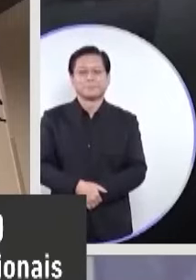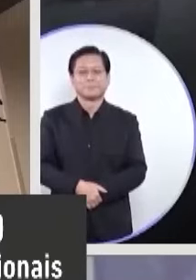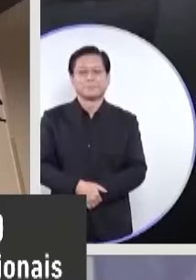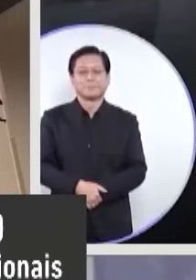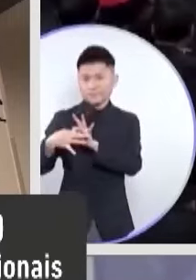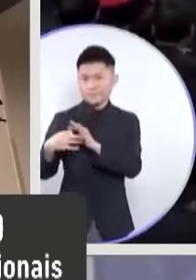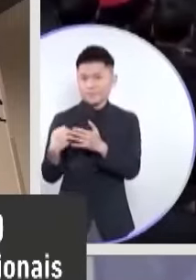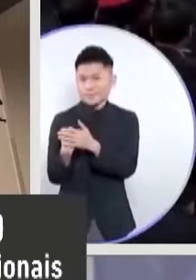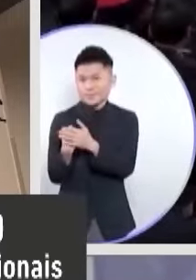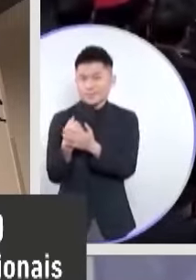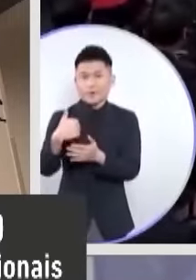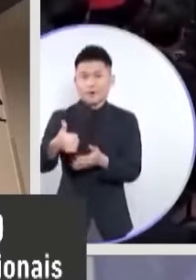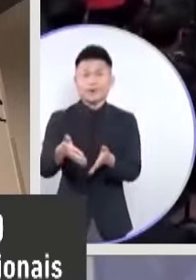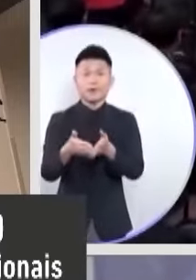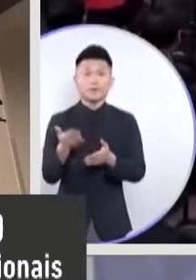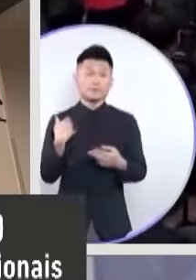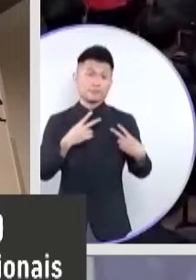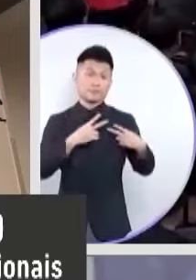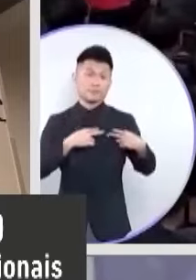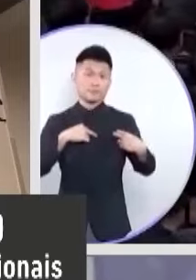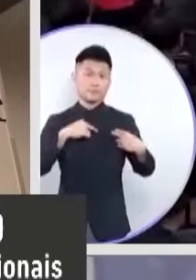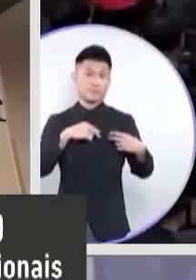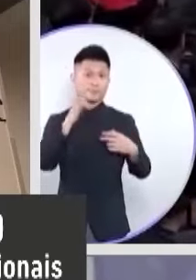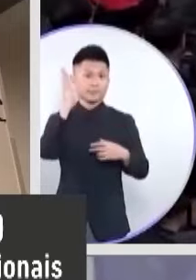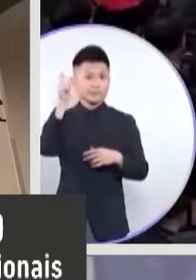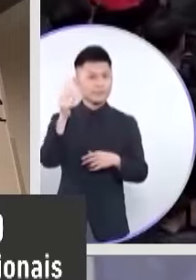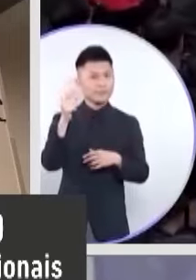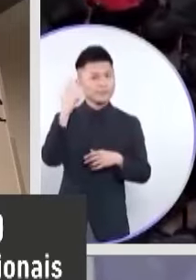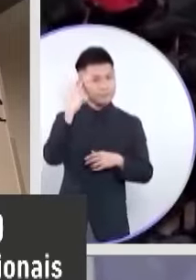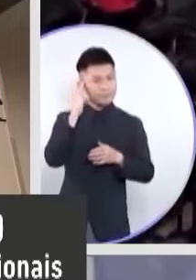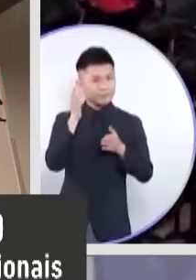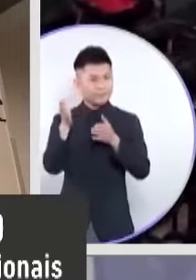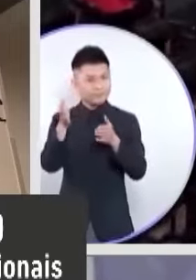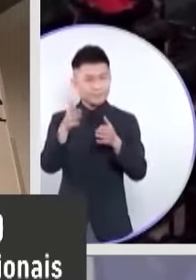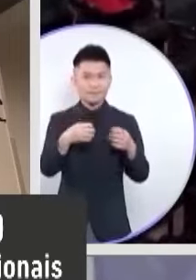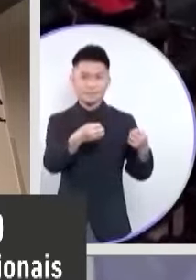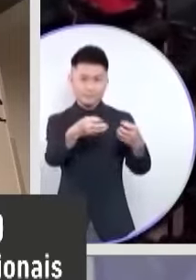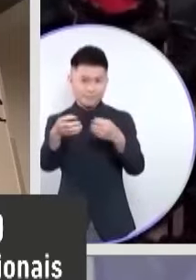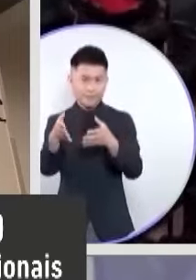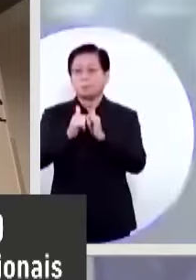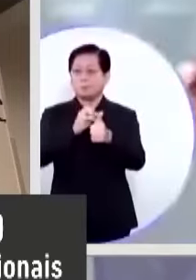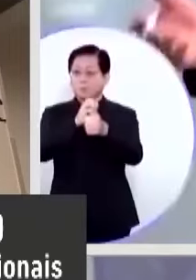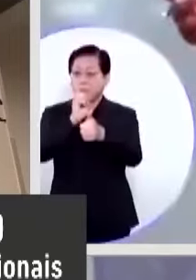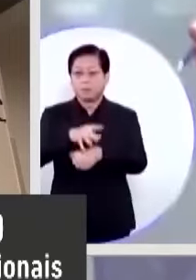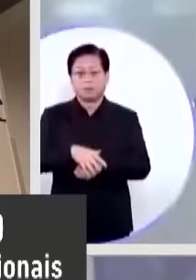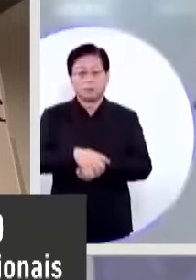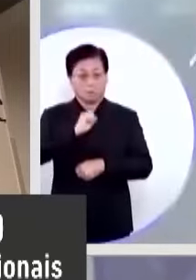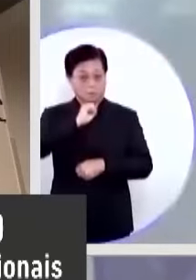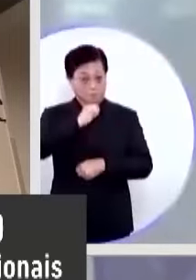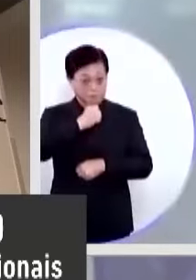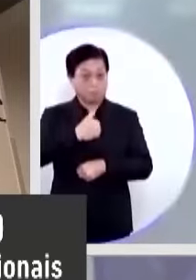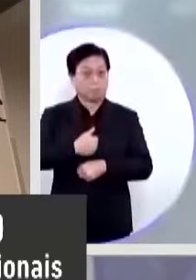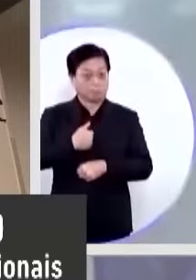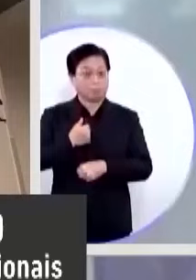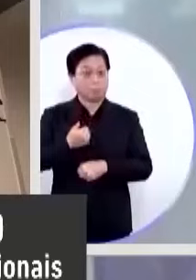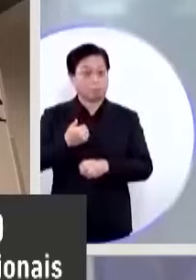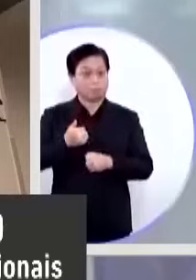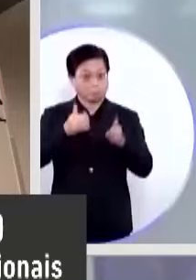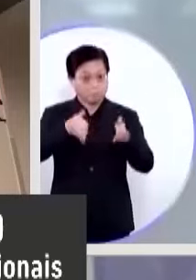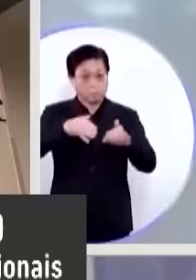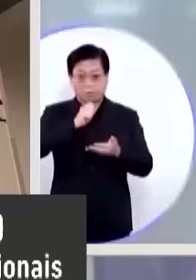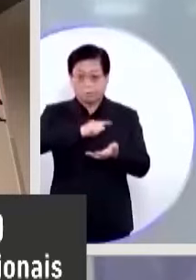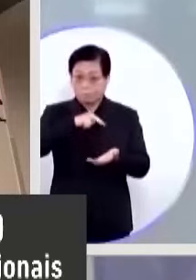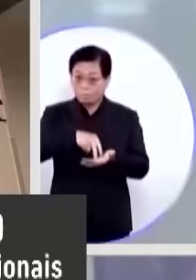de outros players né Eh no mundo eh isso pode beneficiar o Brasil